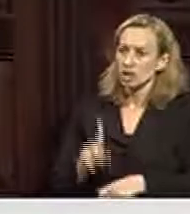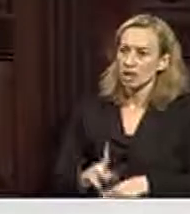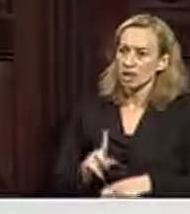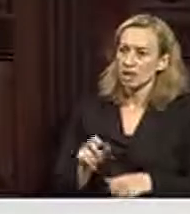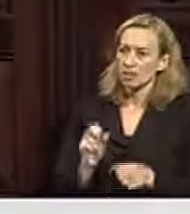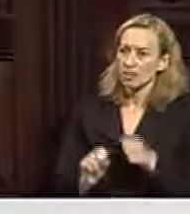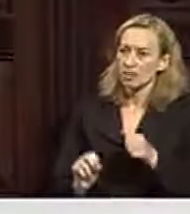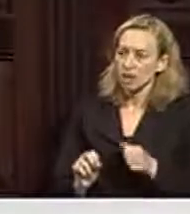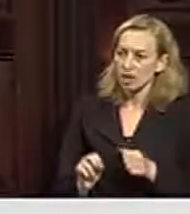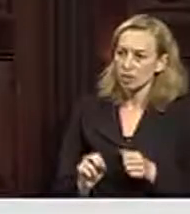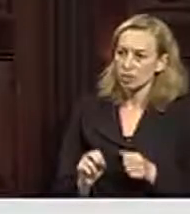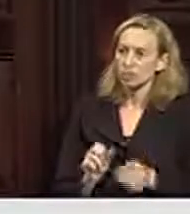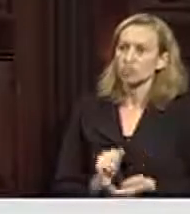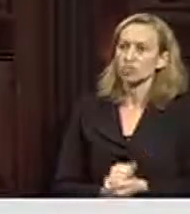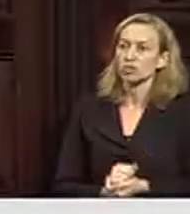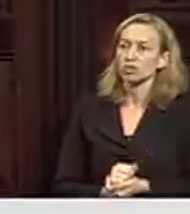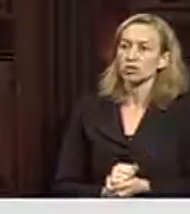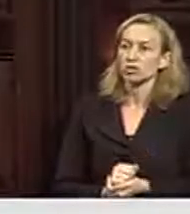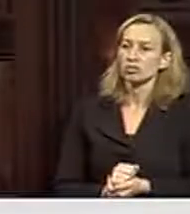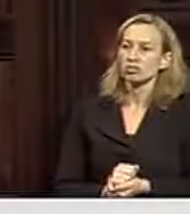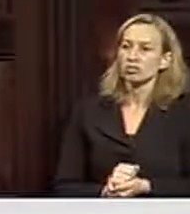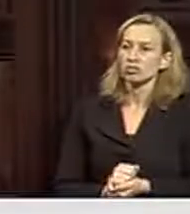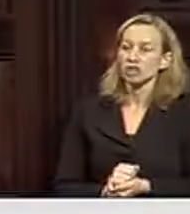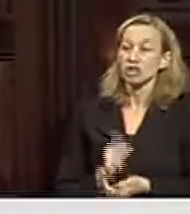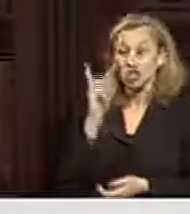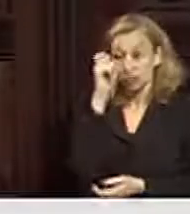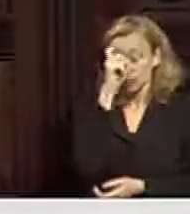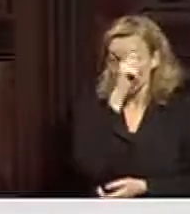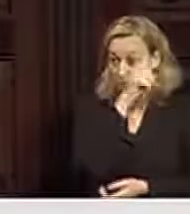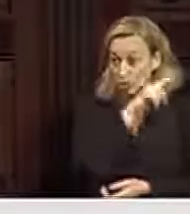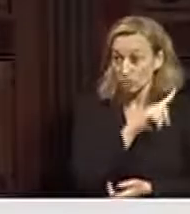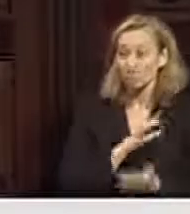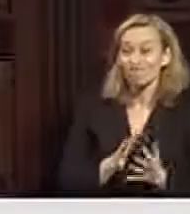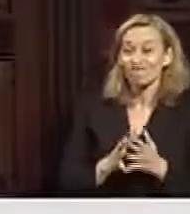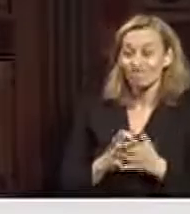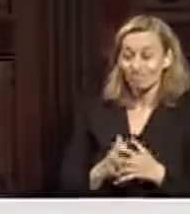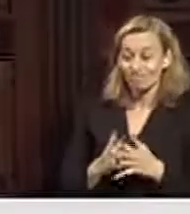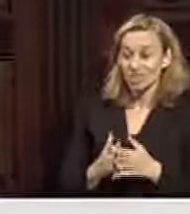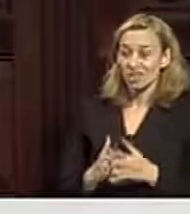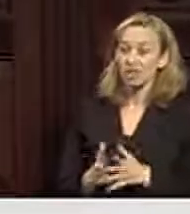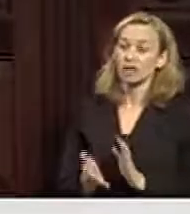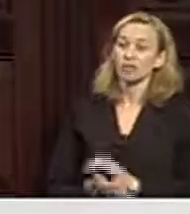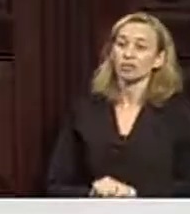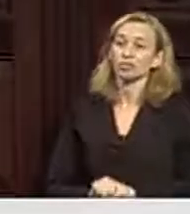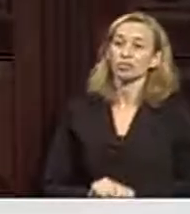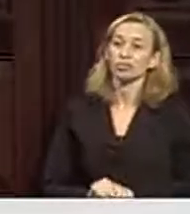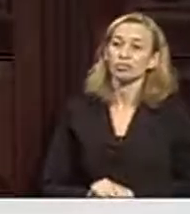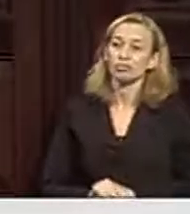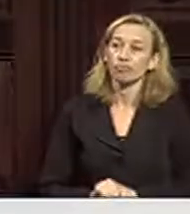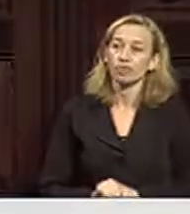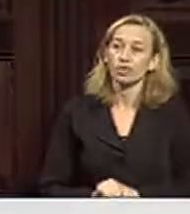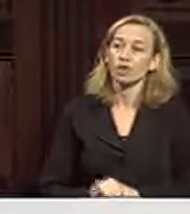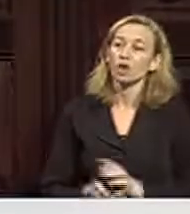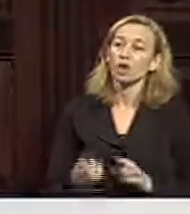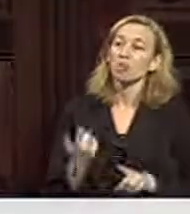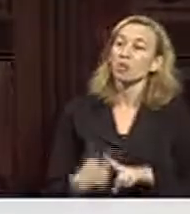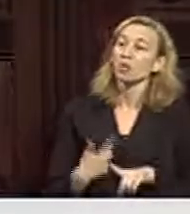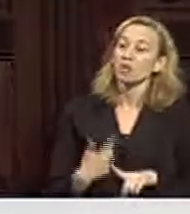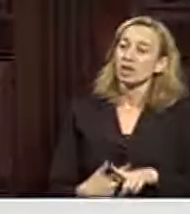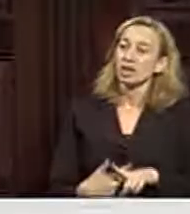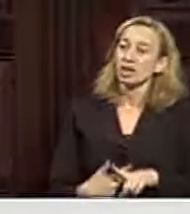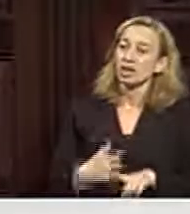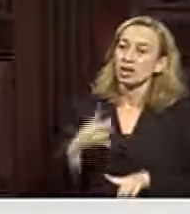pelas famílias, não adianta. Não adianta, porque a burocracia